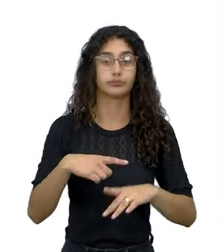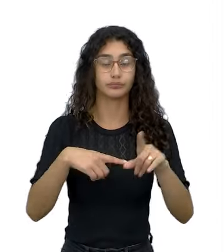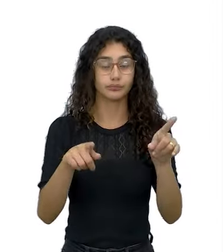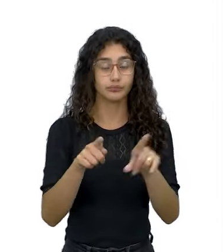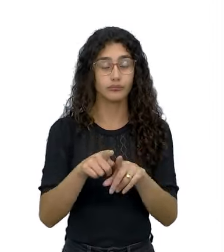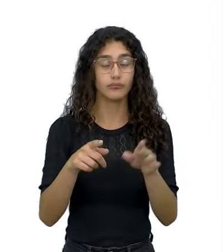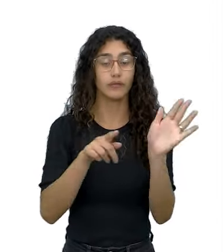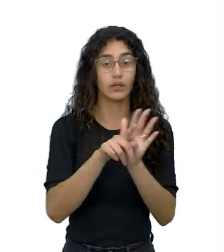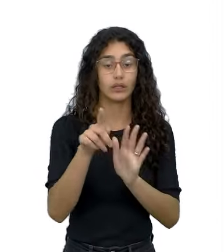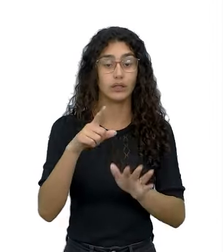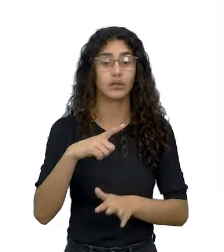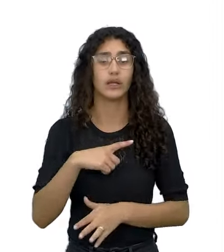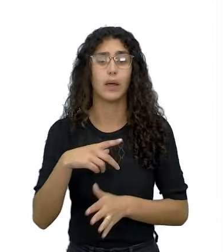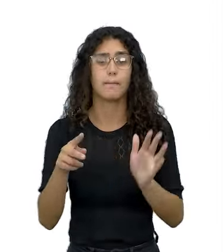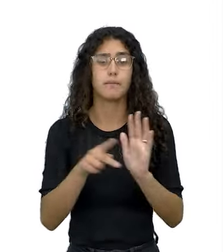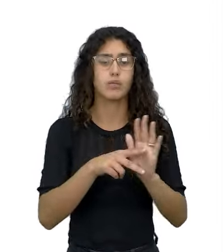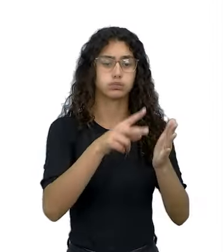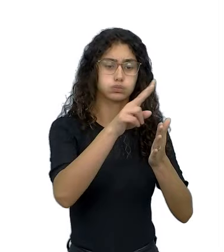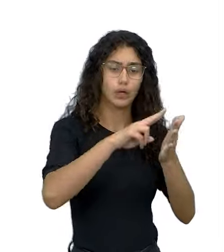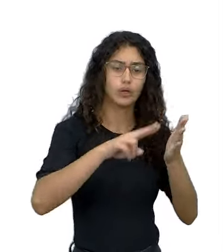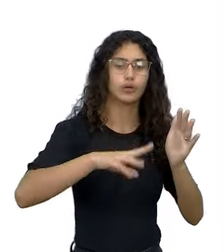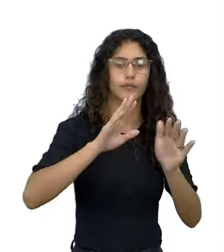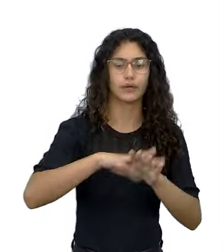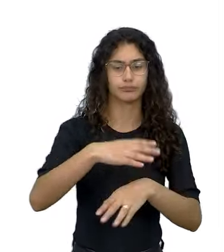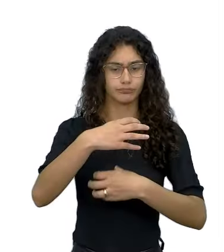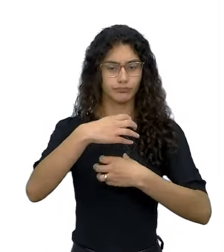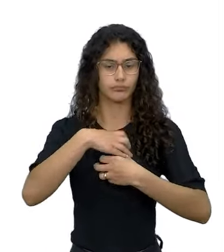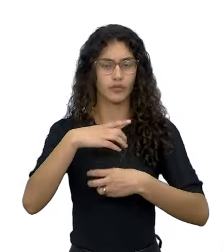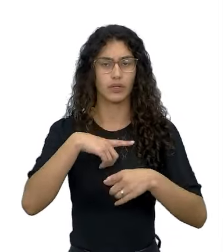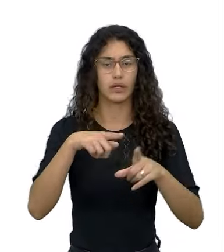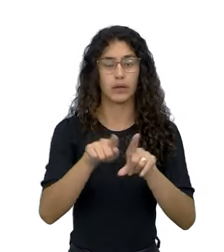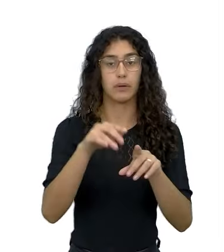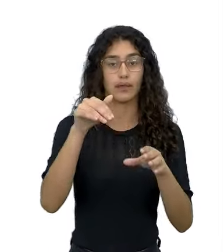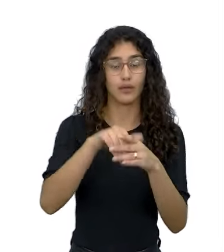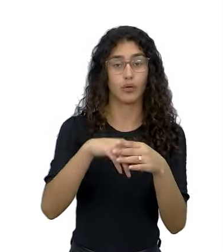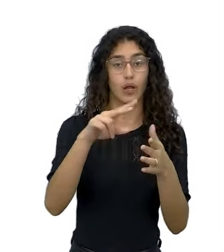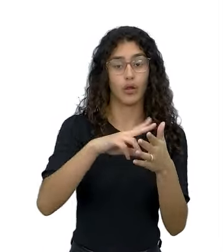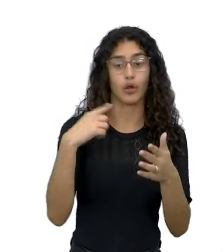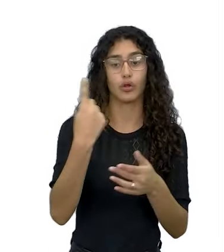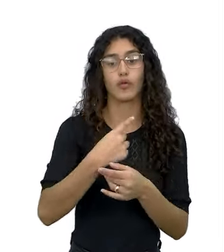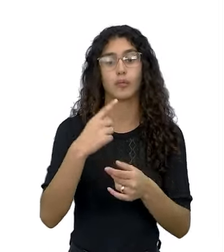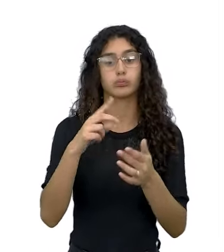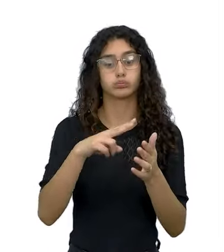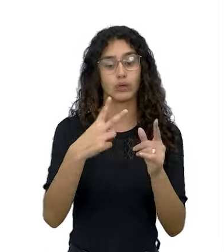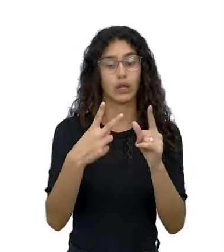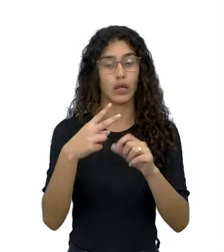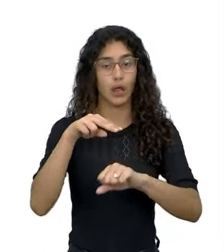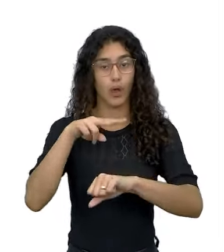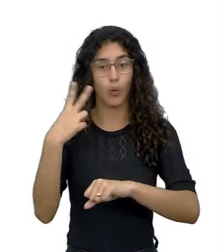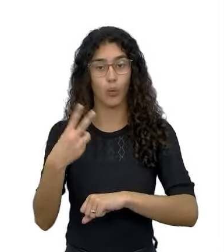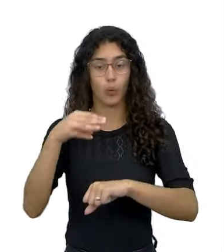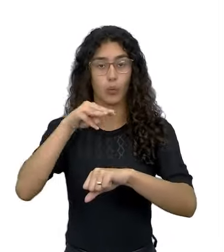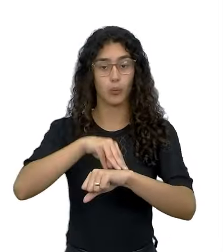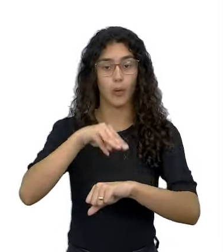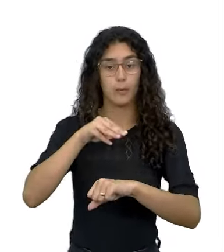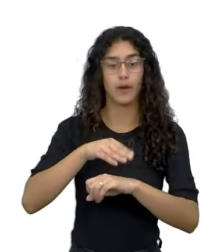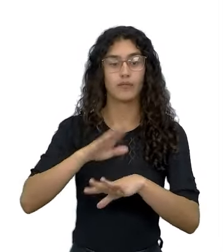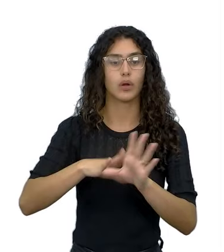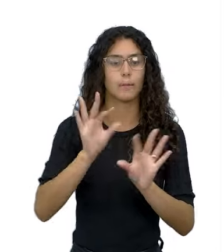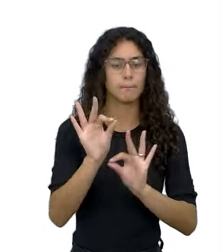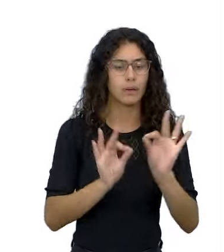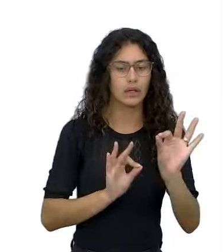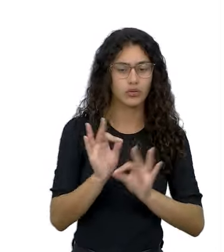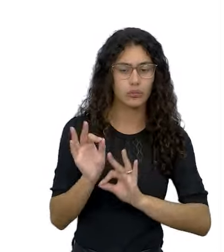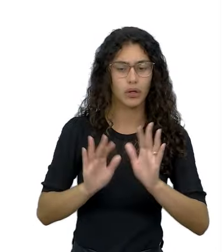questão aí a respeito da leitura, da compreensão dos sentidos, né, dentro da leitura, a gente vai para o segundo momento, que vai ser refletir sobre planejamento,